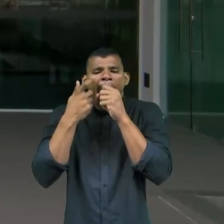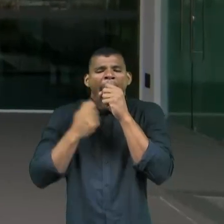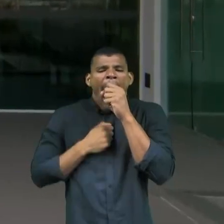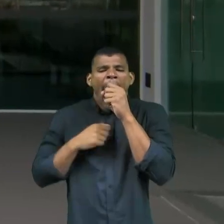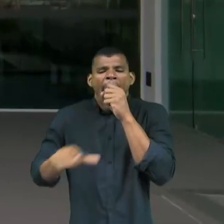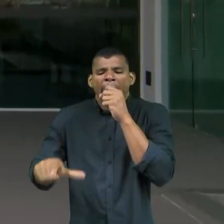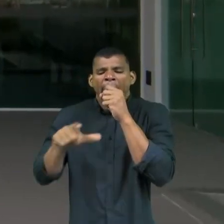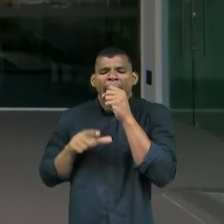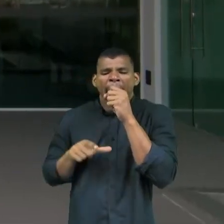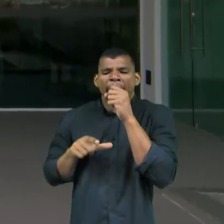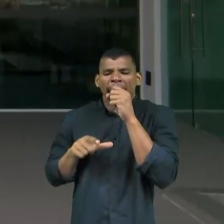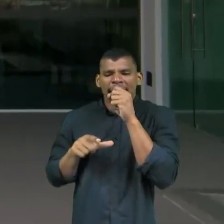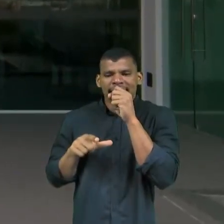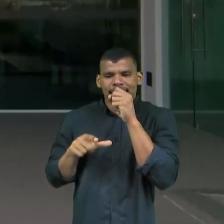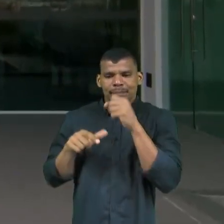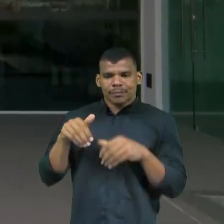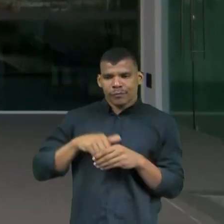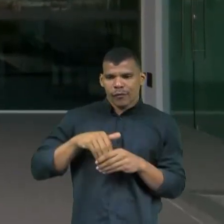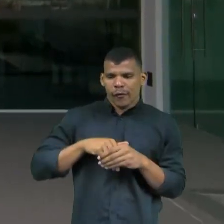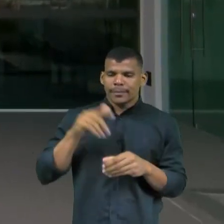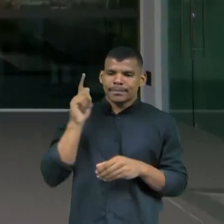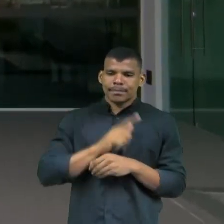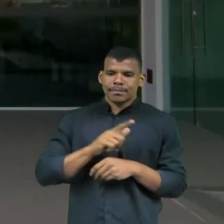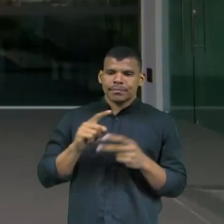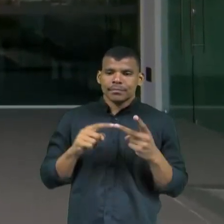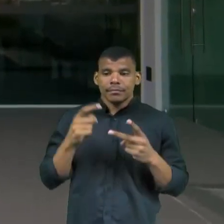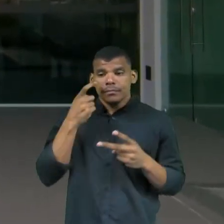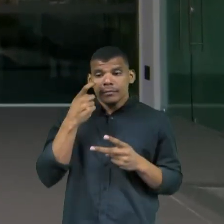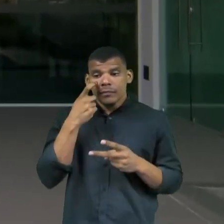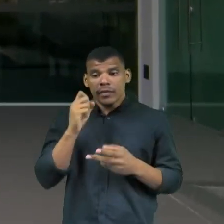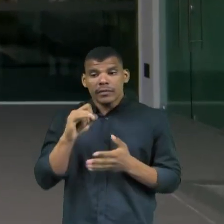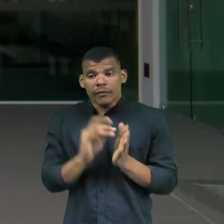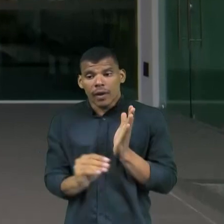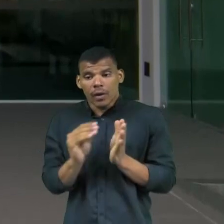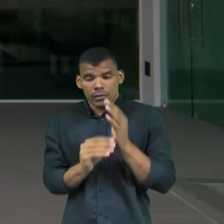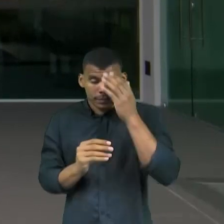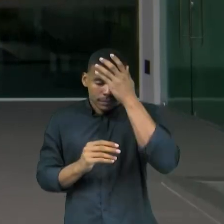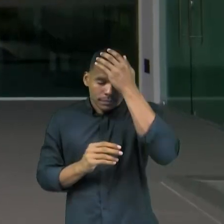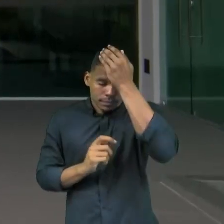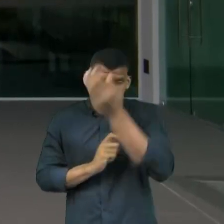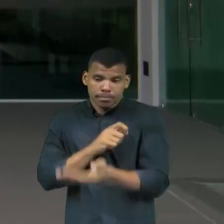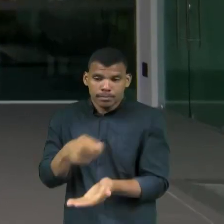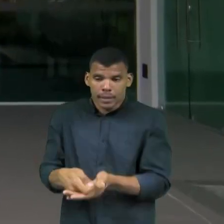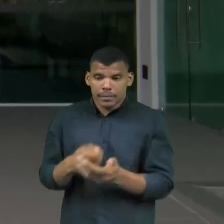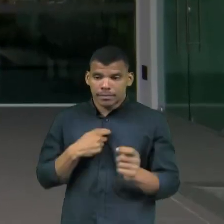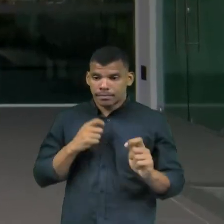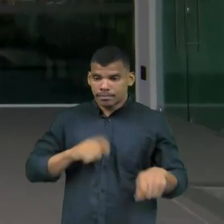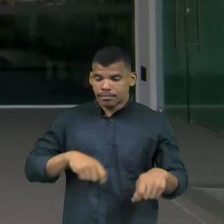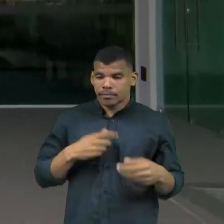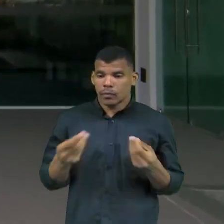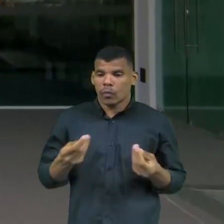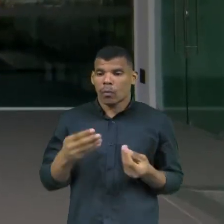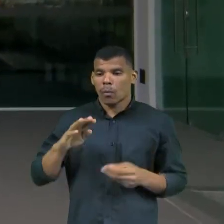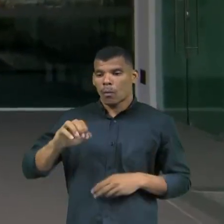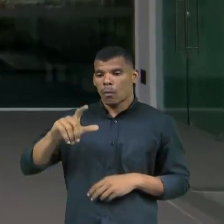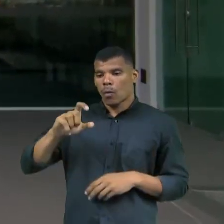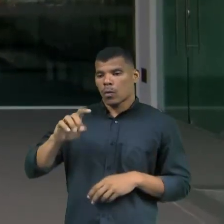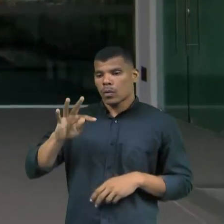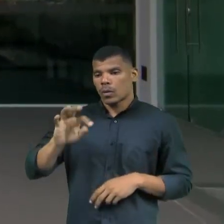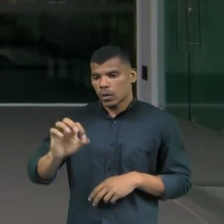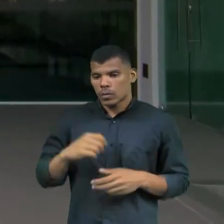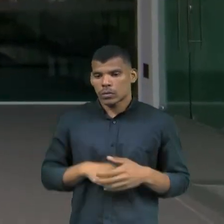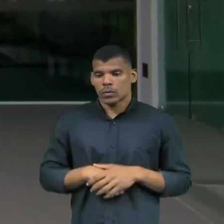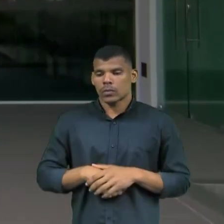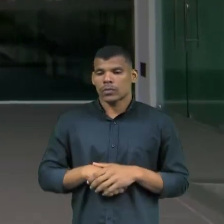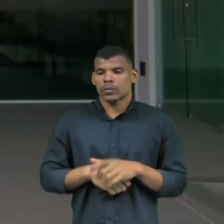eleitoral e outras certidões, verificar se tem débito, poder fazer o pagamento. O pagamento pode ser feito por meio de boleto, o cartão